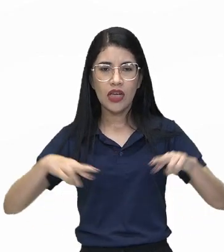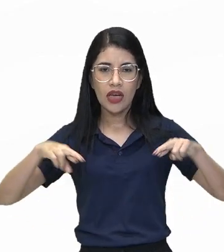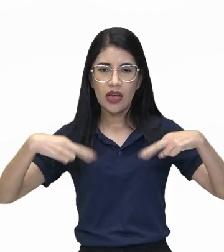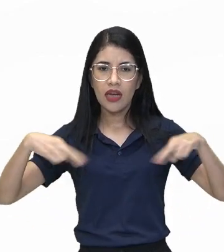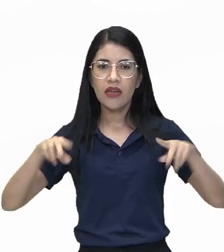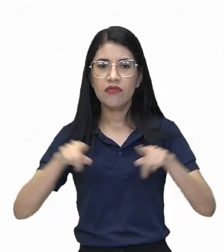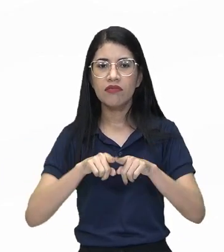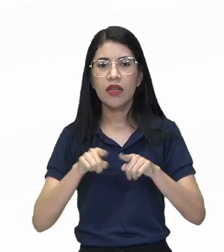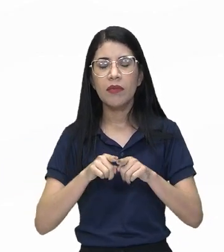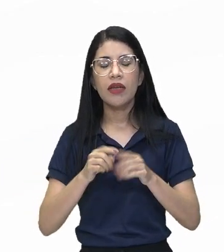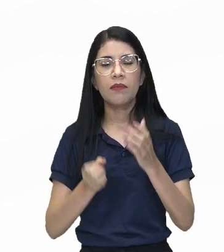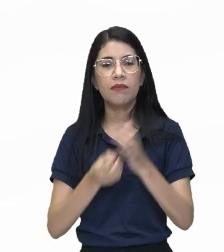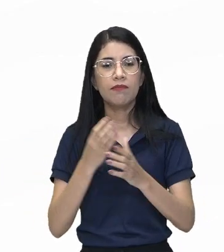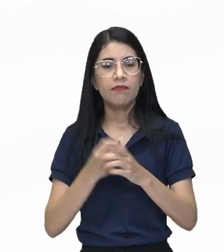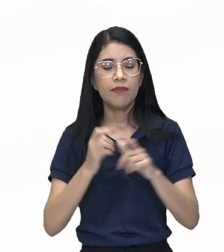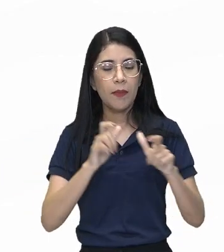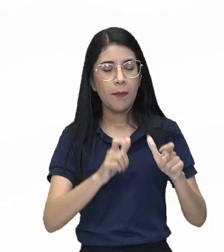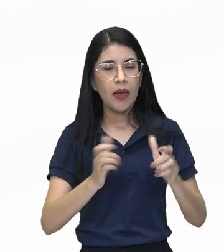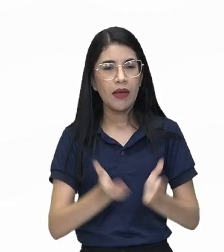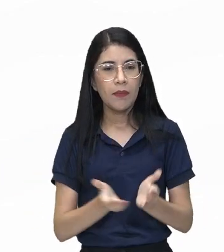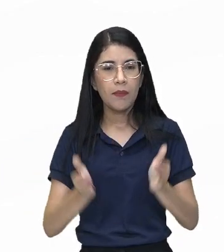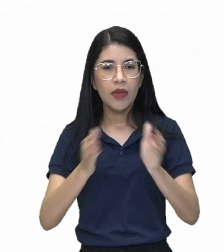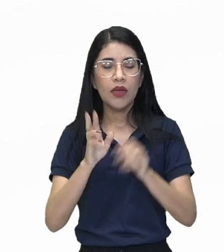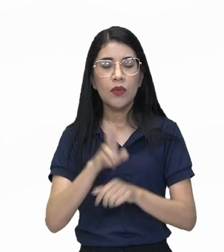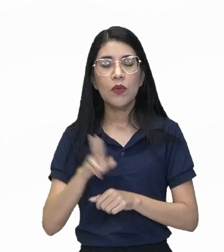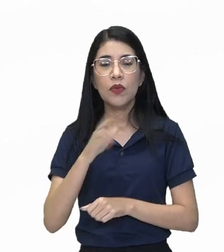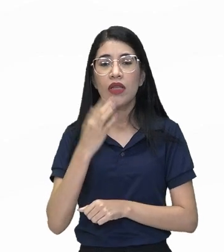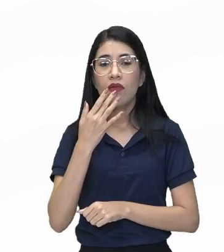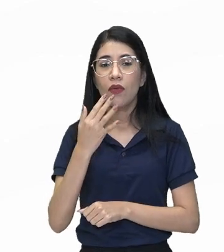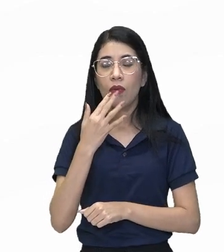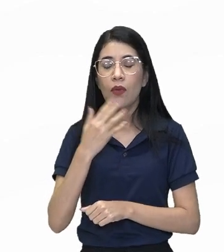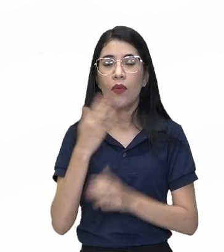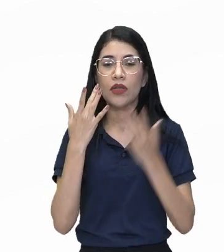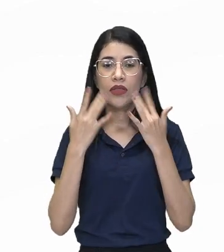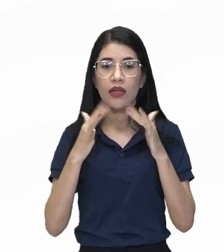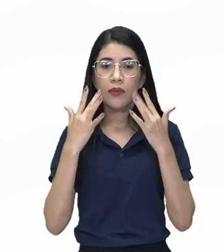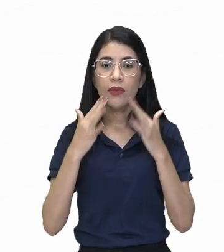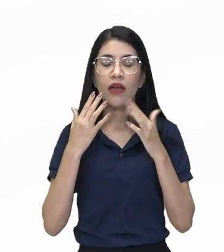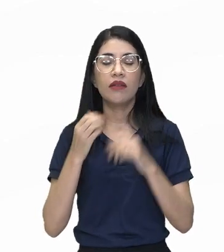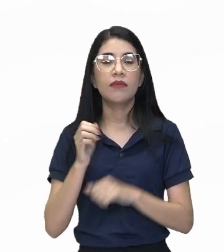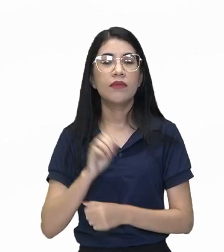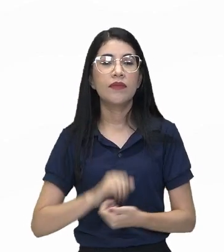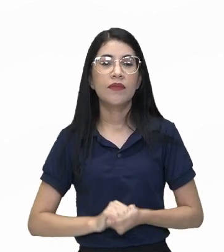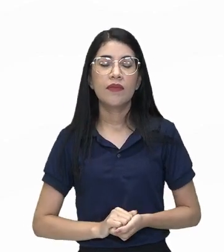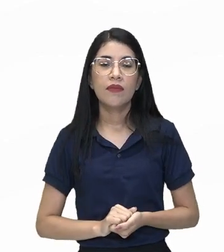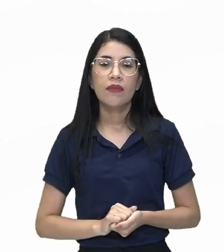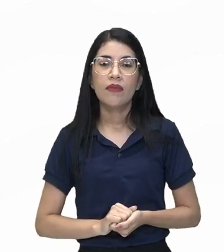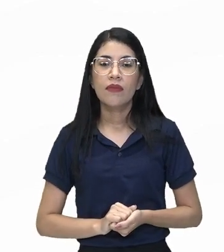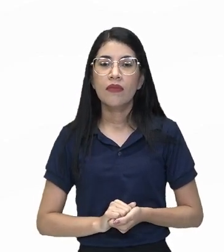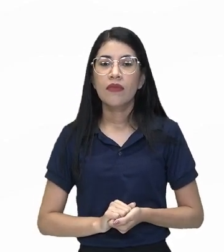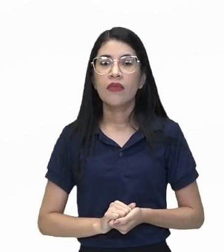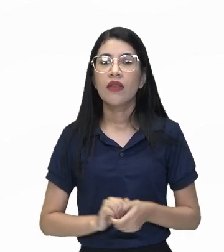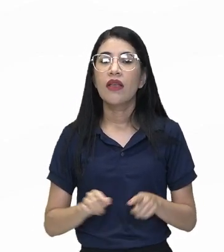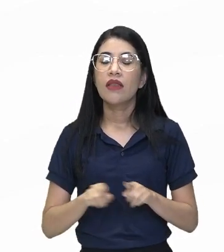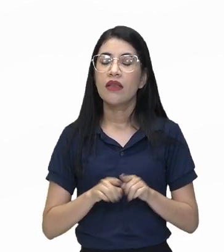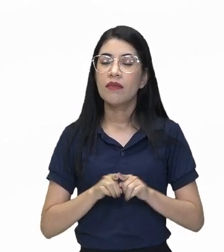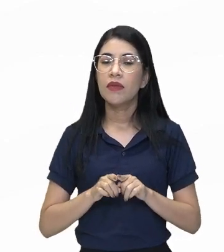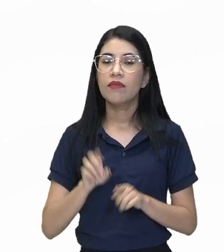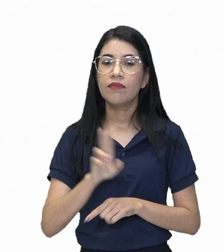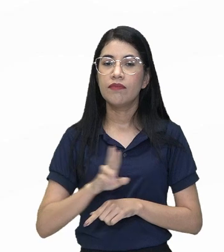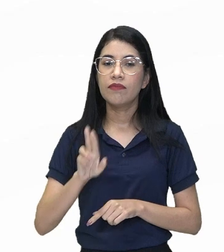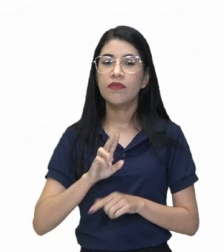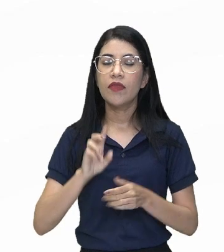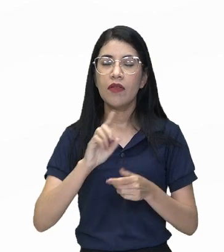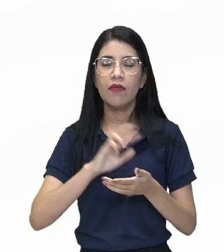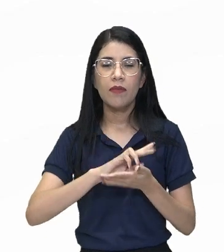de cerâmica e usavam os corantes naturais na pintura das peças. Além das peças